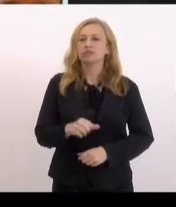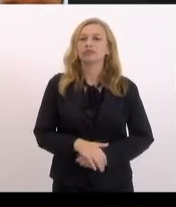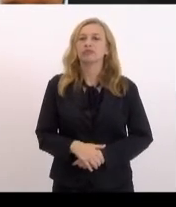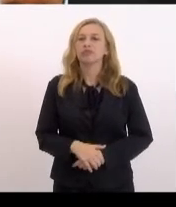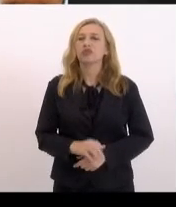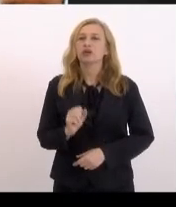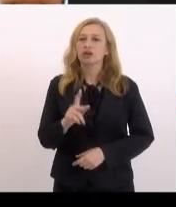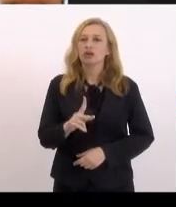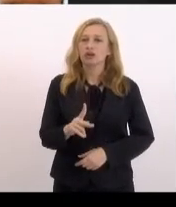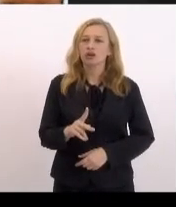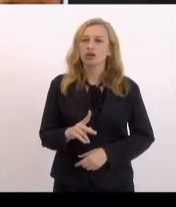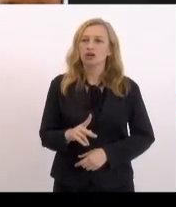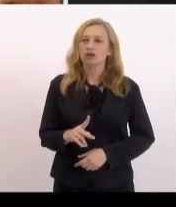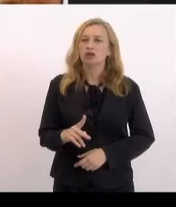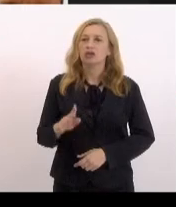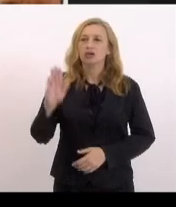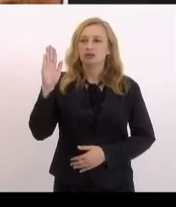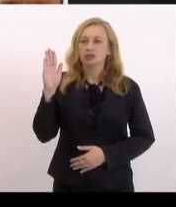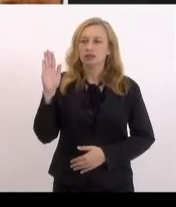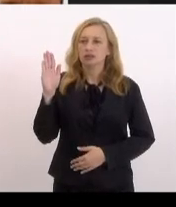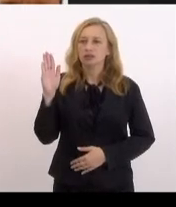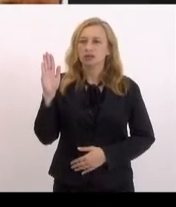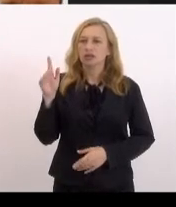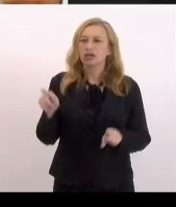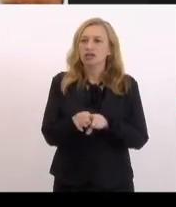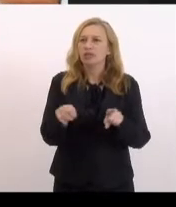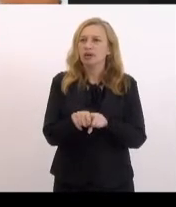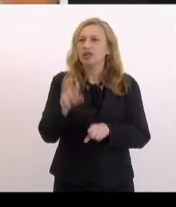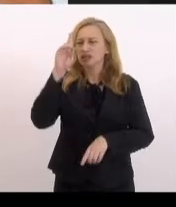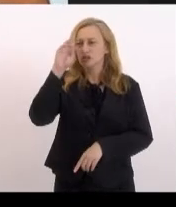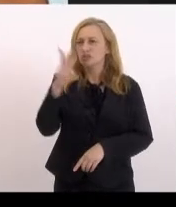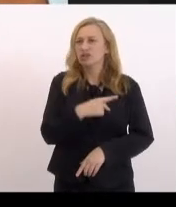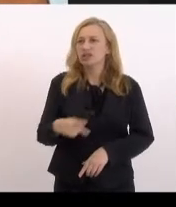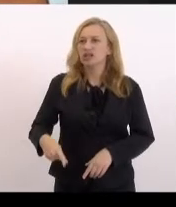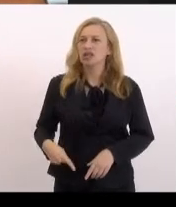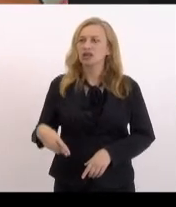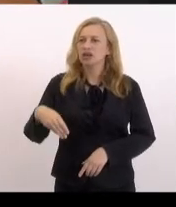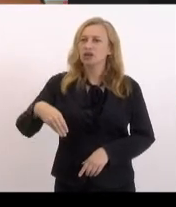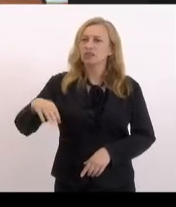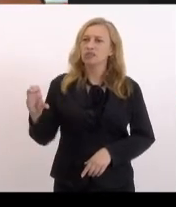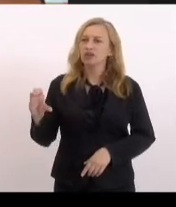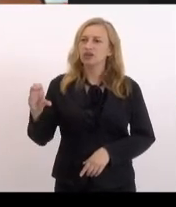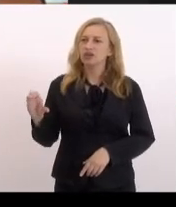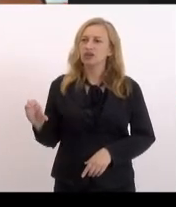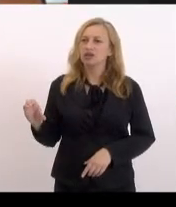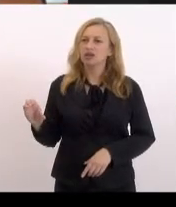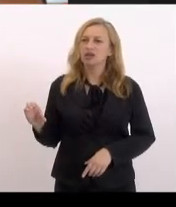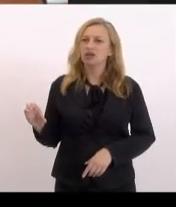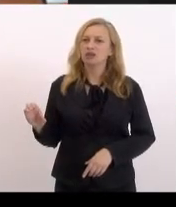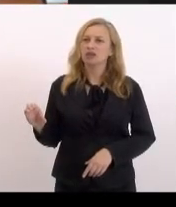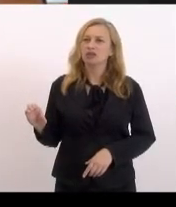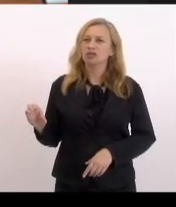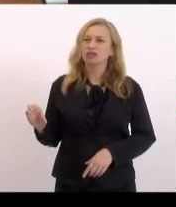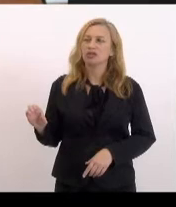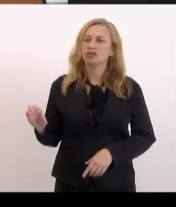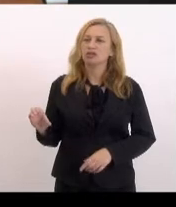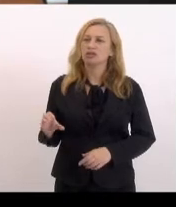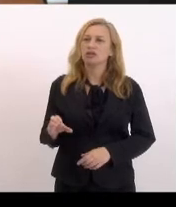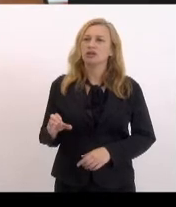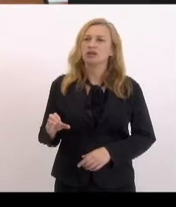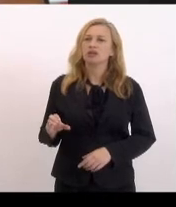Sim. Ok. Abstenção também, presidente. Abstenção, sim. Mink. Vossa Excelência botou o dedo muito na lateral,